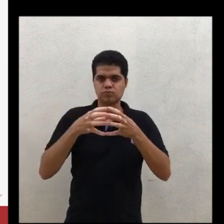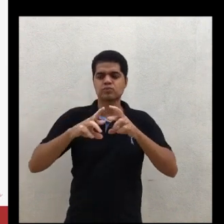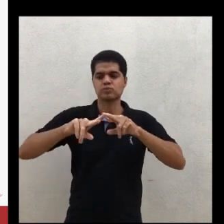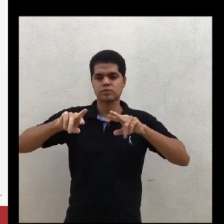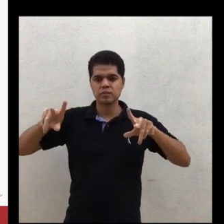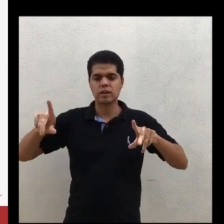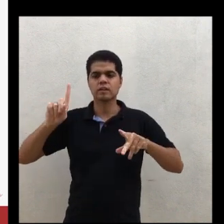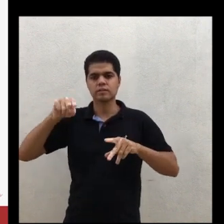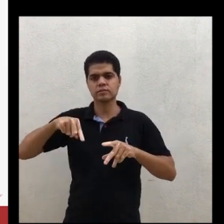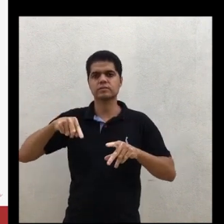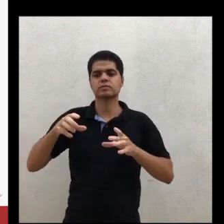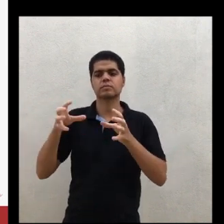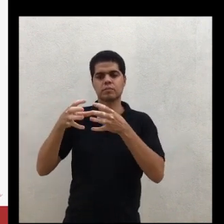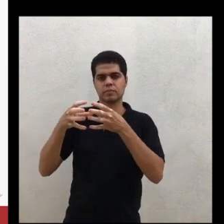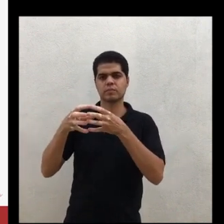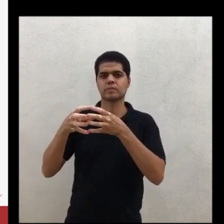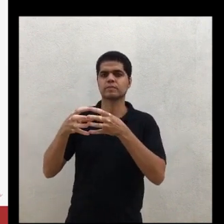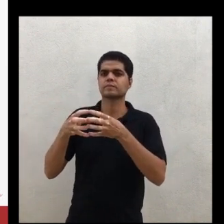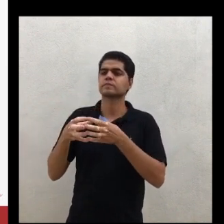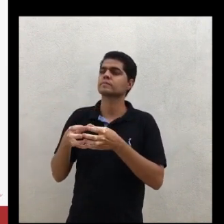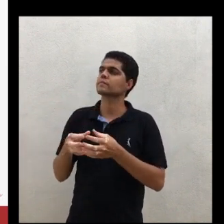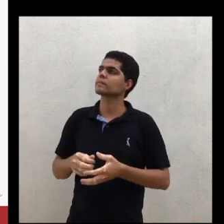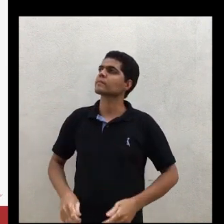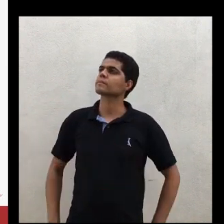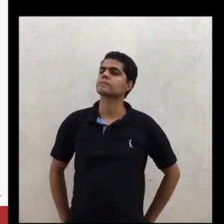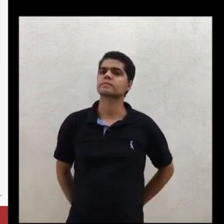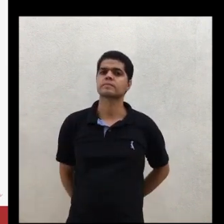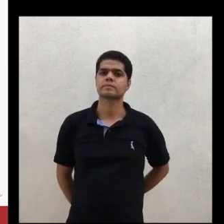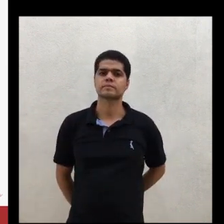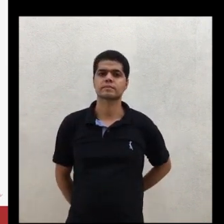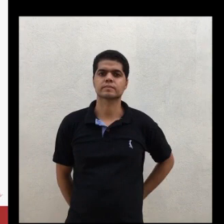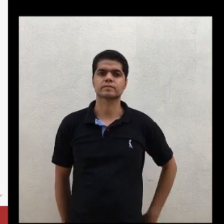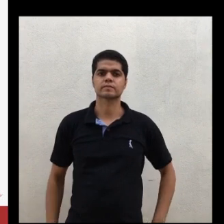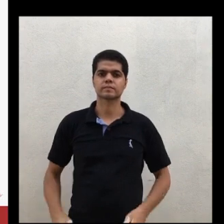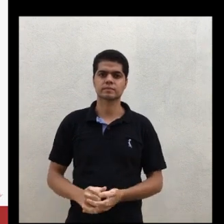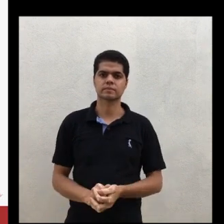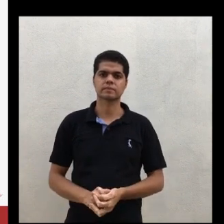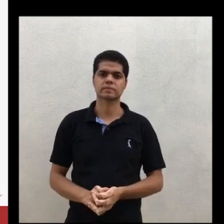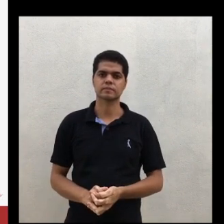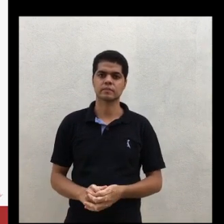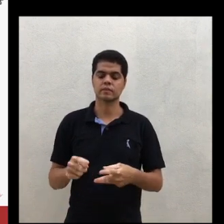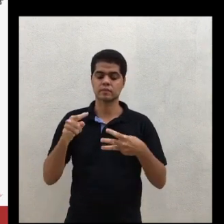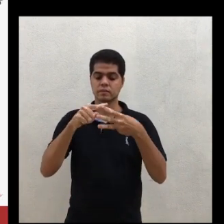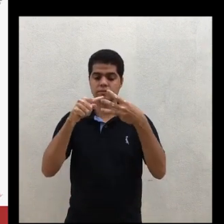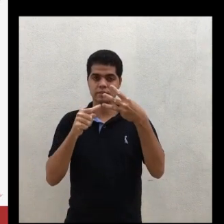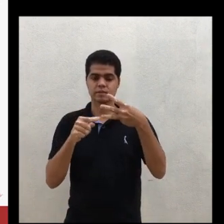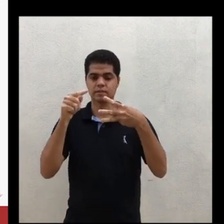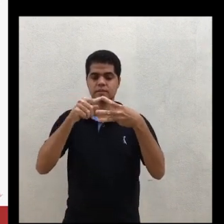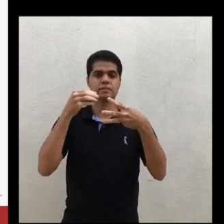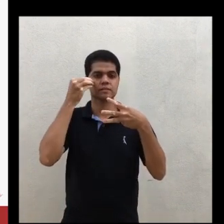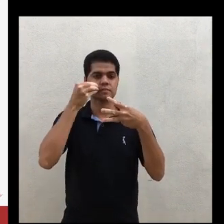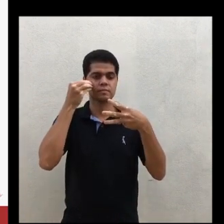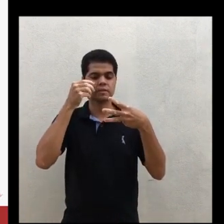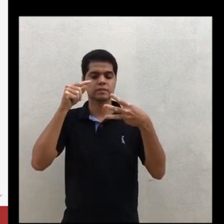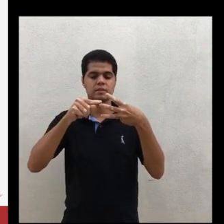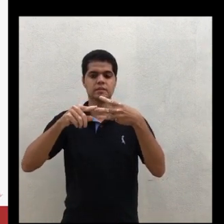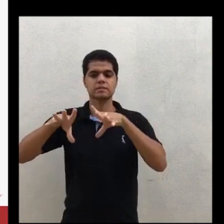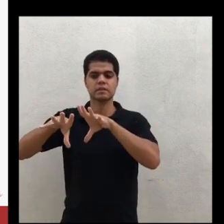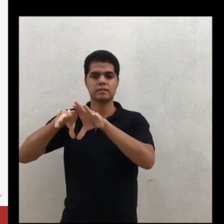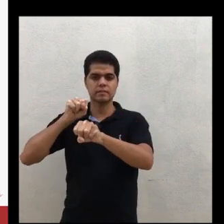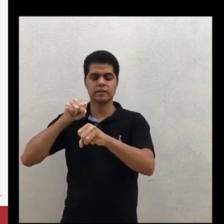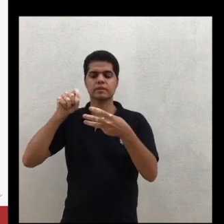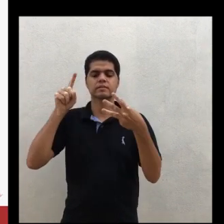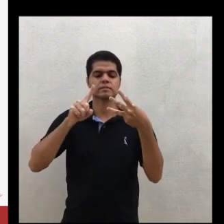Esses três aqui, ó, a experiência profissional, a capacitação e a gratificação. Então, eu representei o meu conjunto na forma de